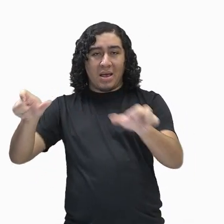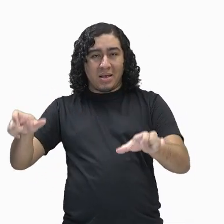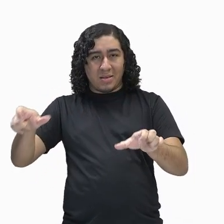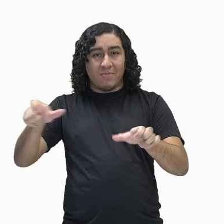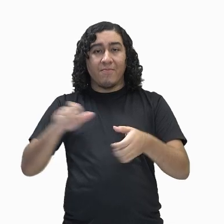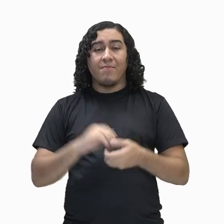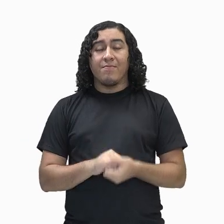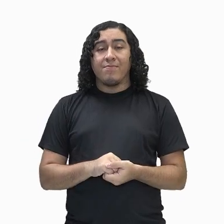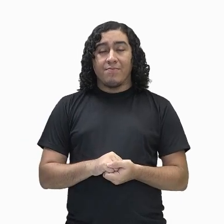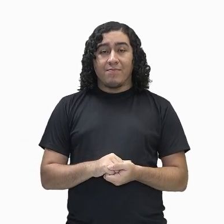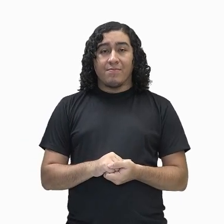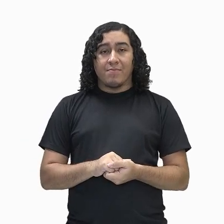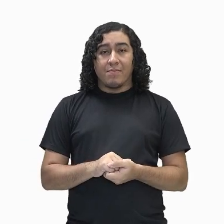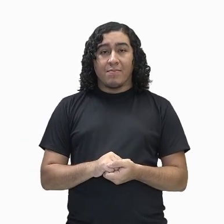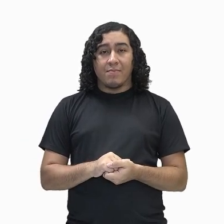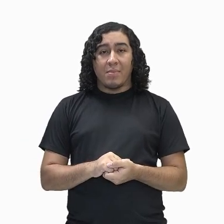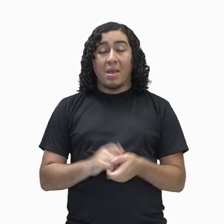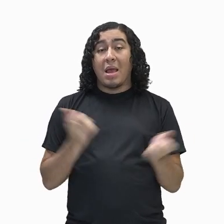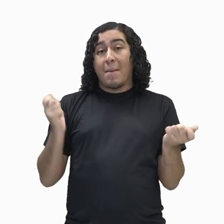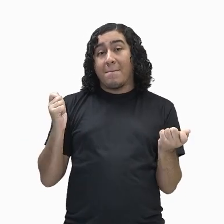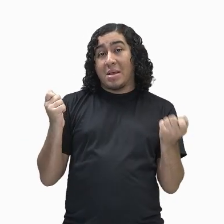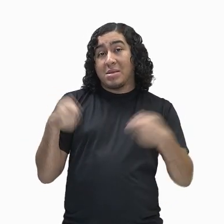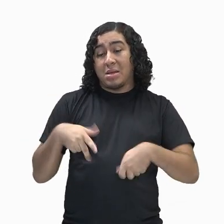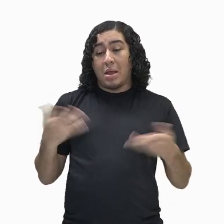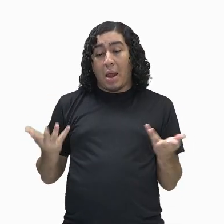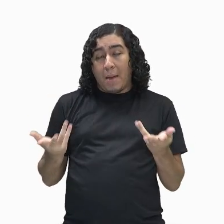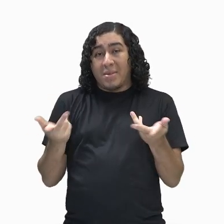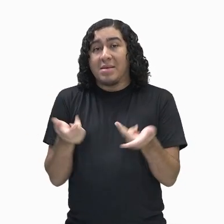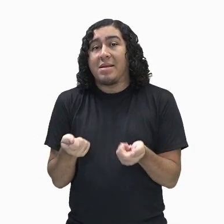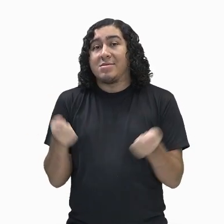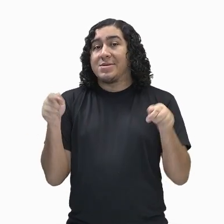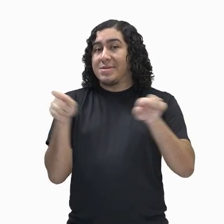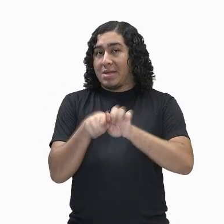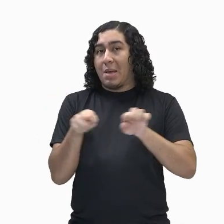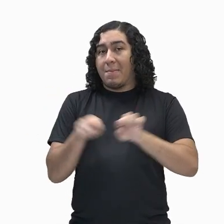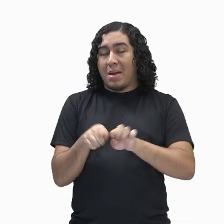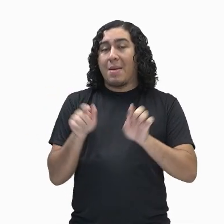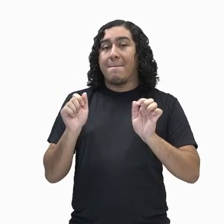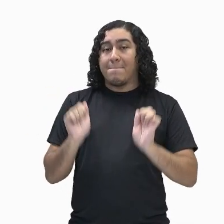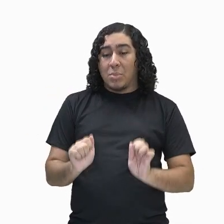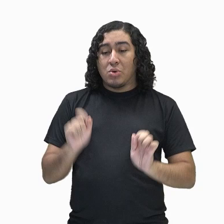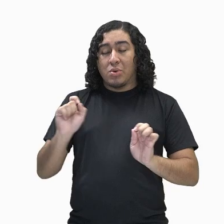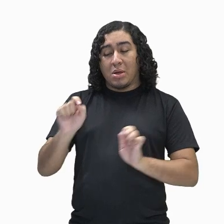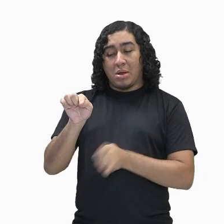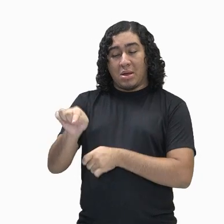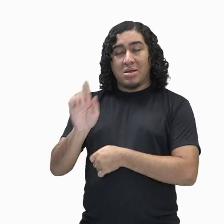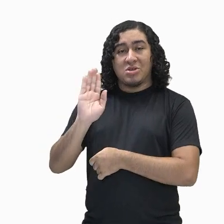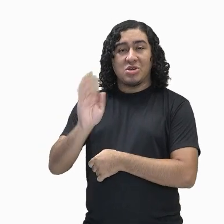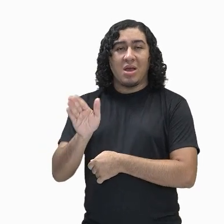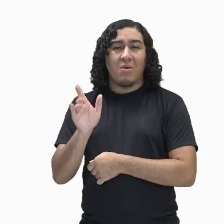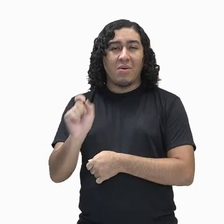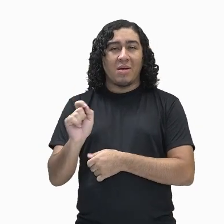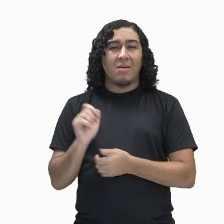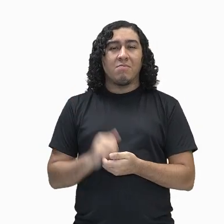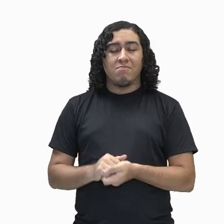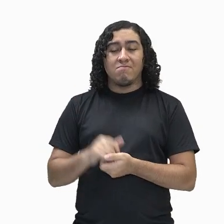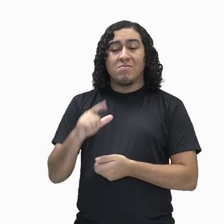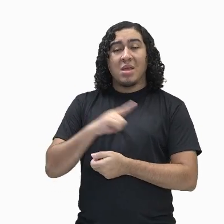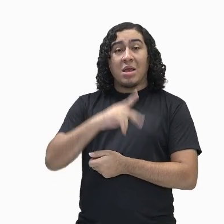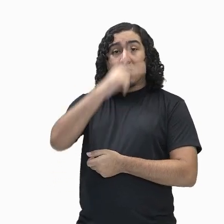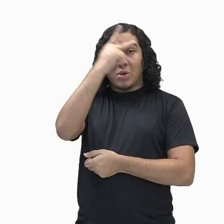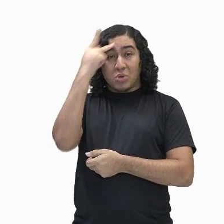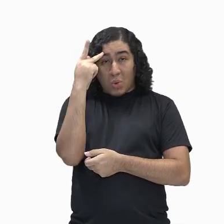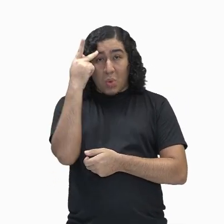XXI, competências e habilidades que vão preparar você, as pessoas que